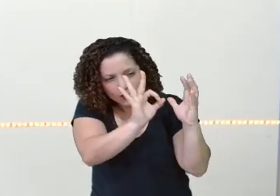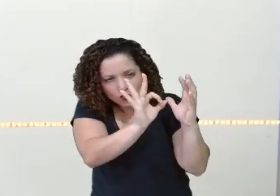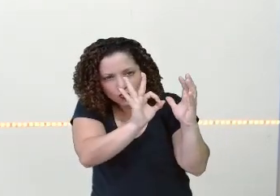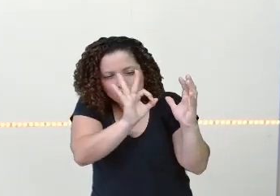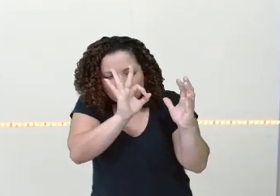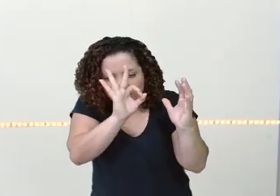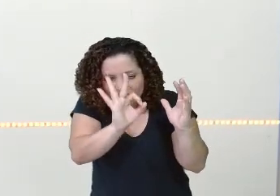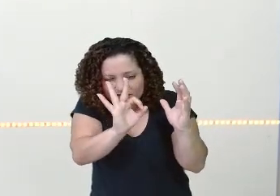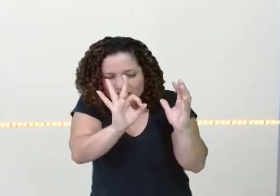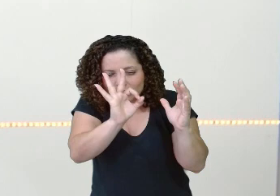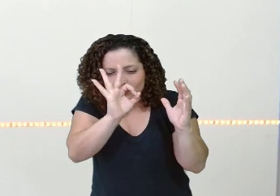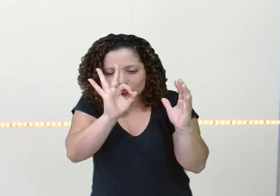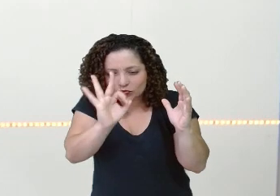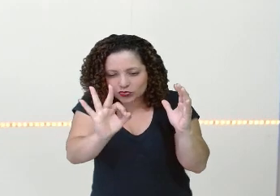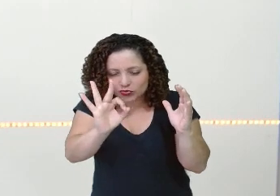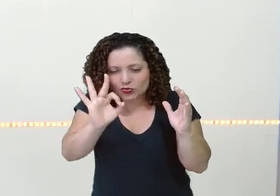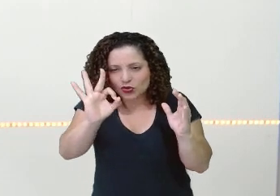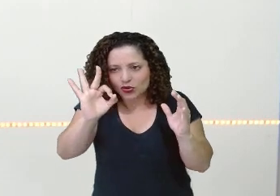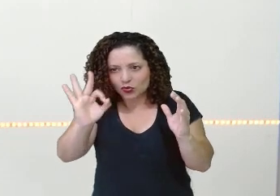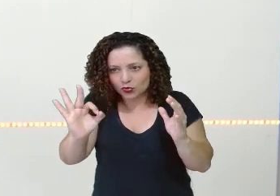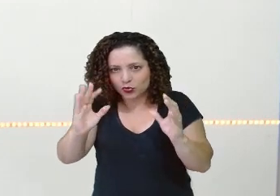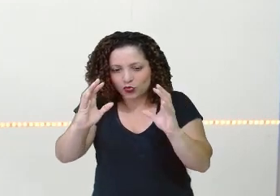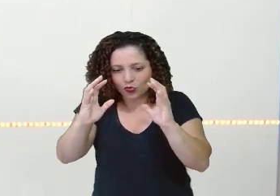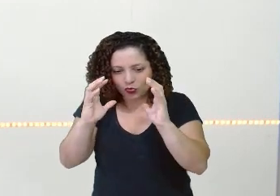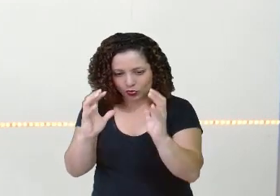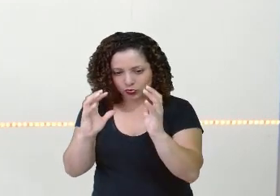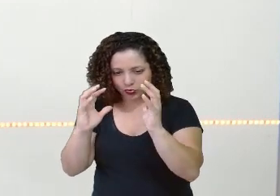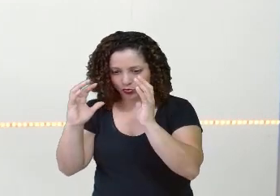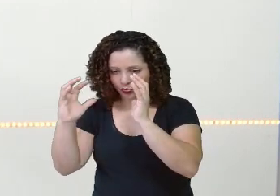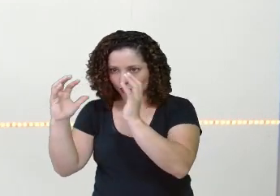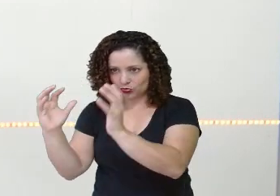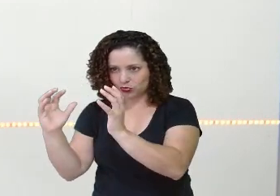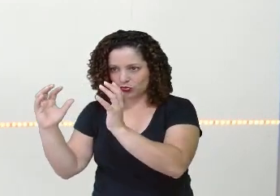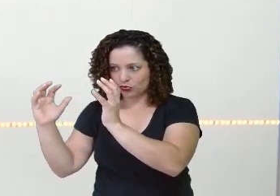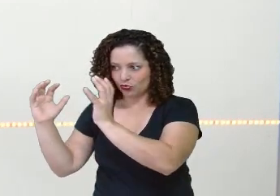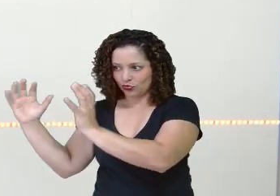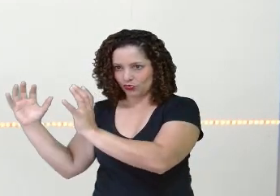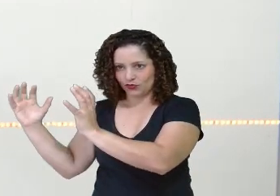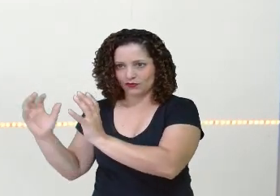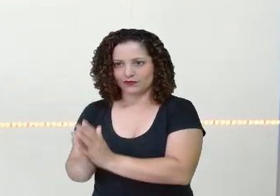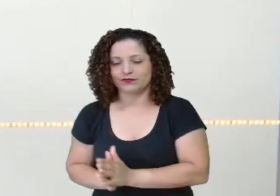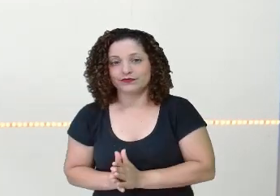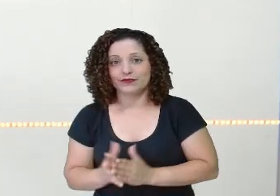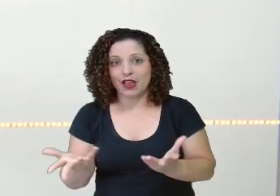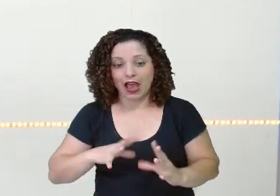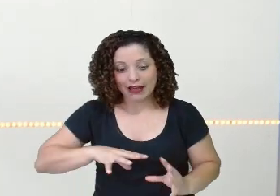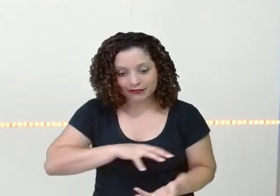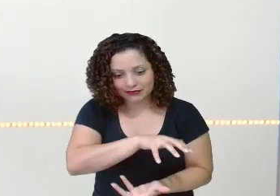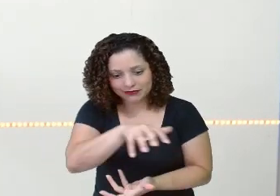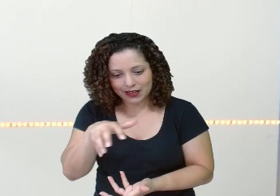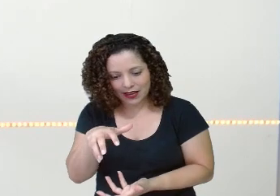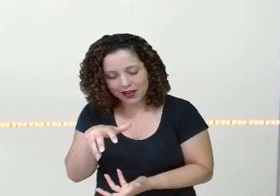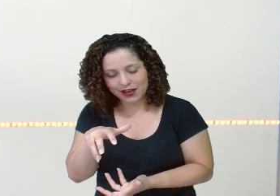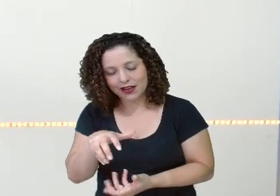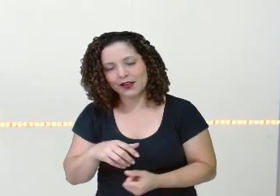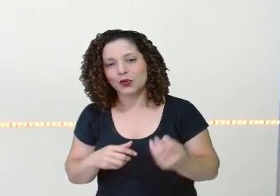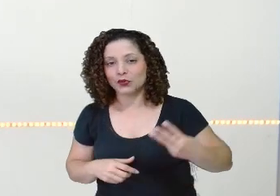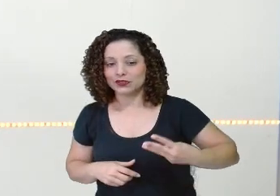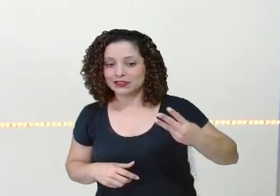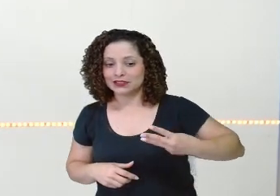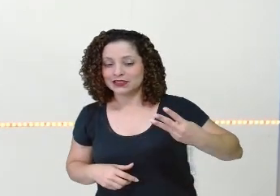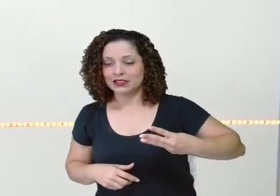Vênus, essa outra bolinha aqui, Terra. A Terra é o terceiro planeta. Aí vem Marte,